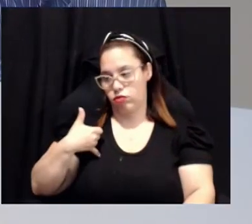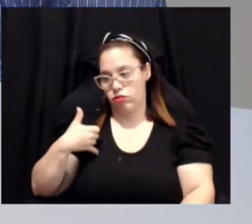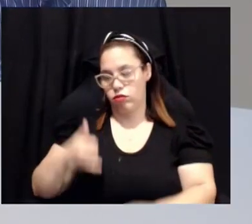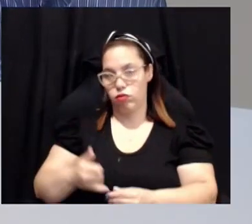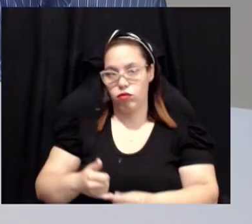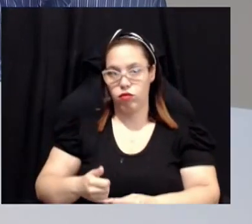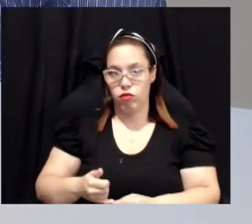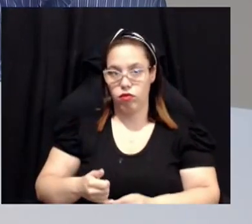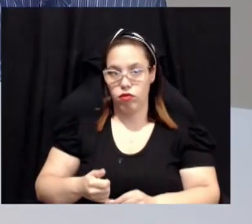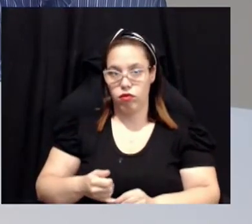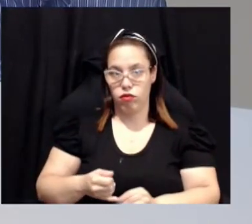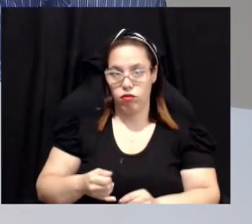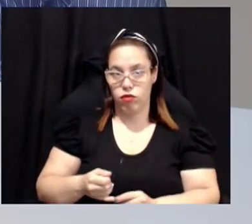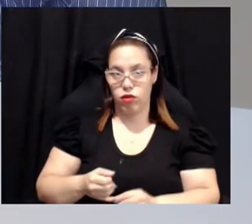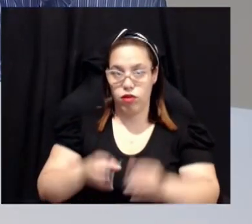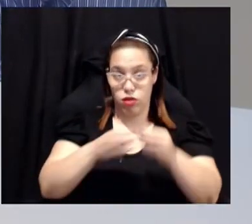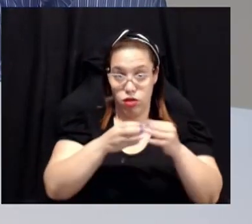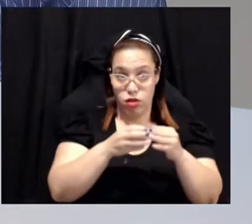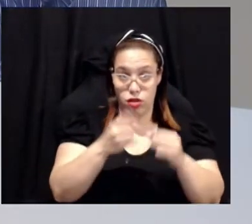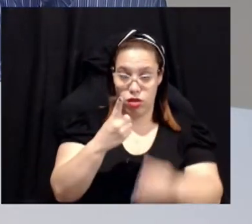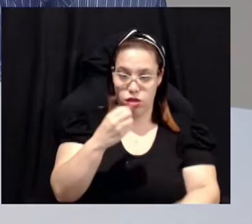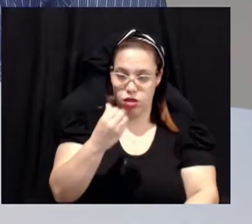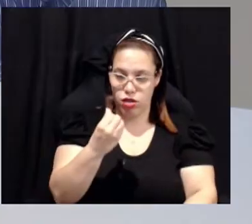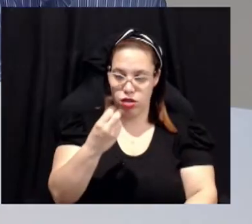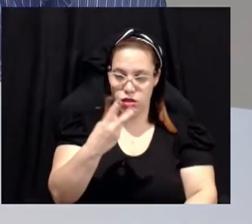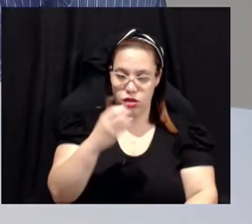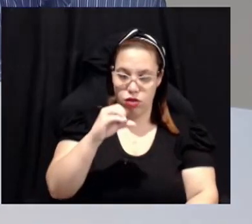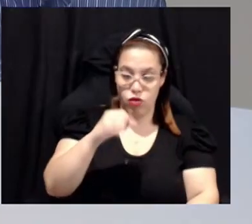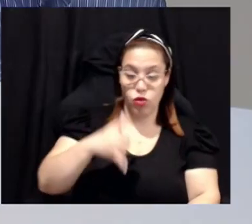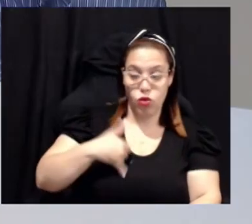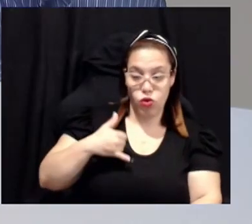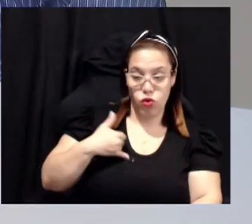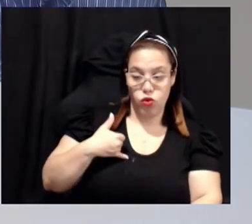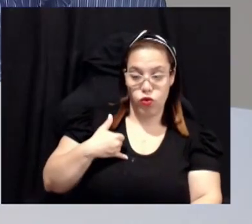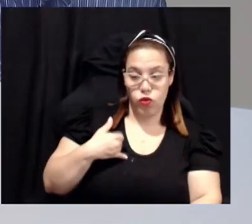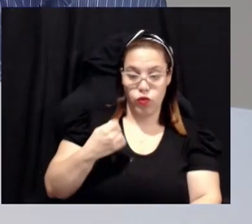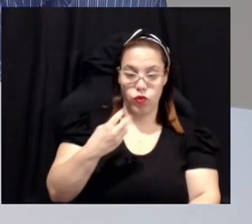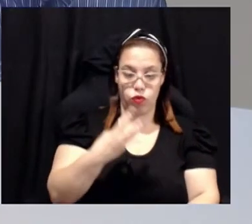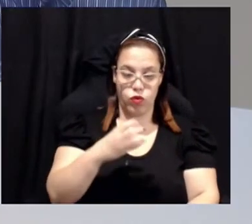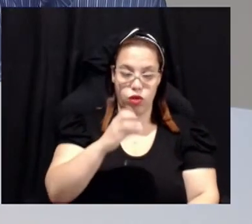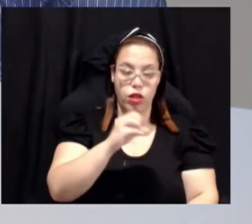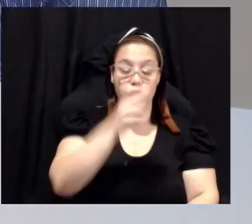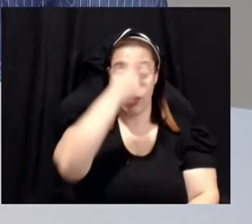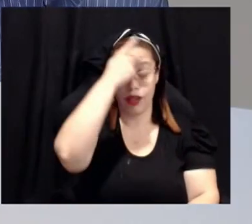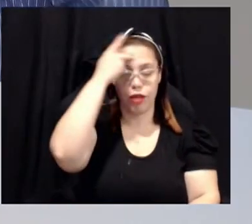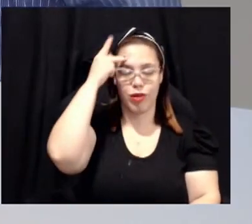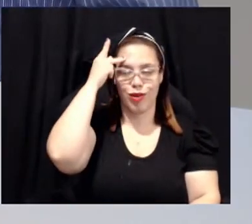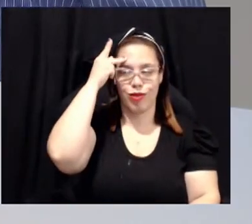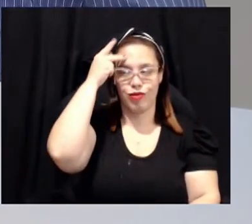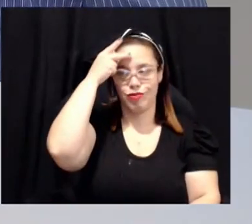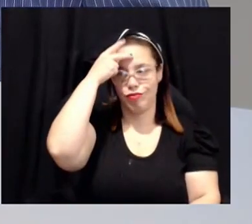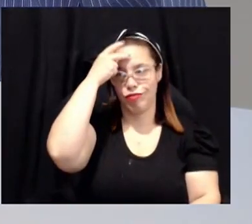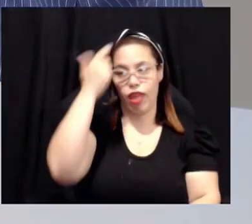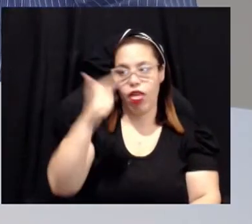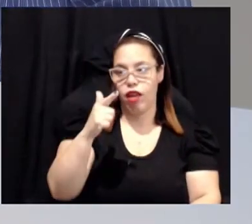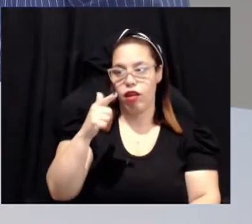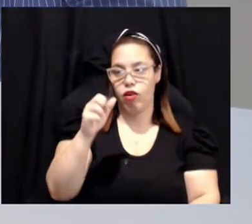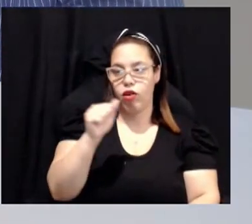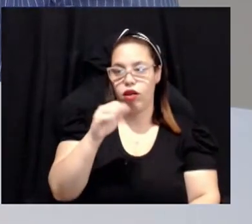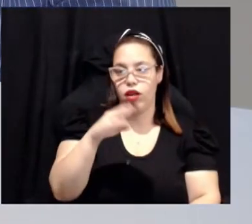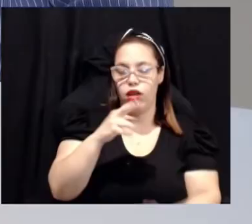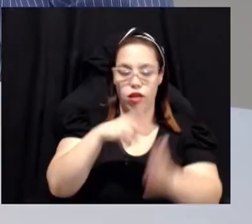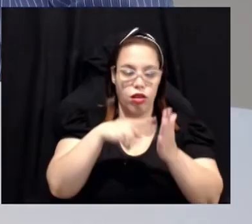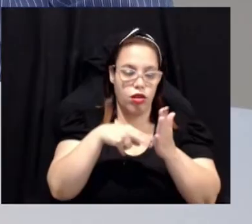Do grupo entre 16 e 29 anos, são 300 pessoas não alfabetizadas. Ou seja, a FUMEC